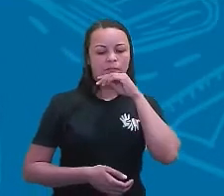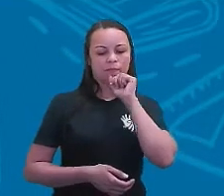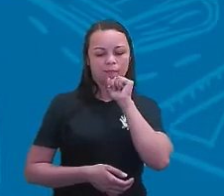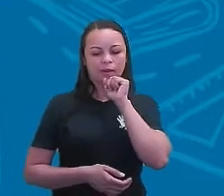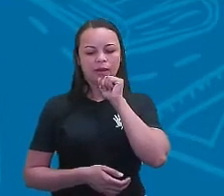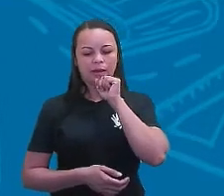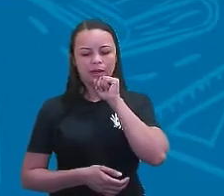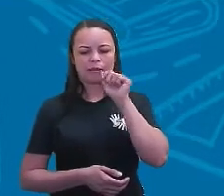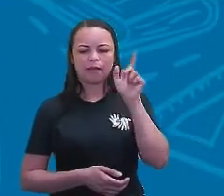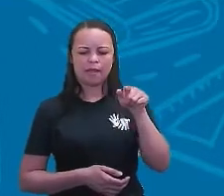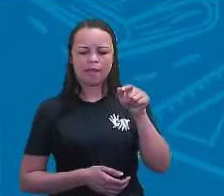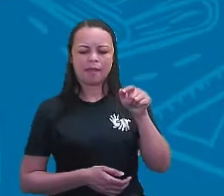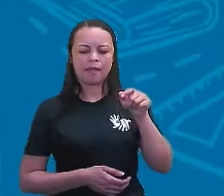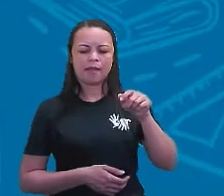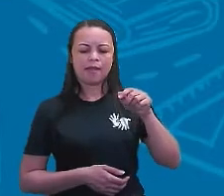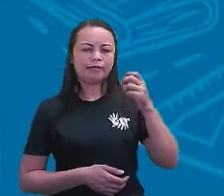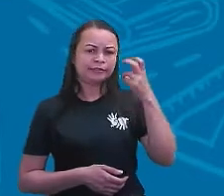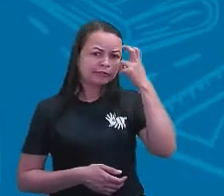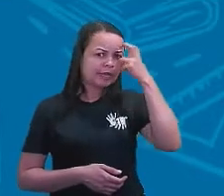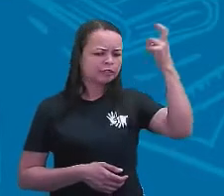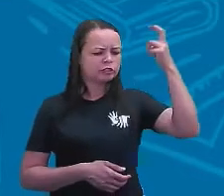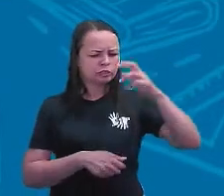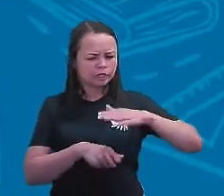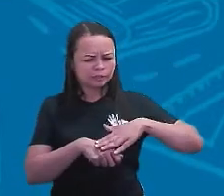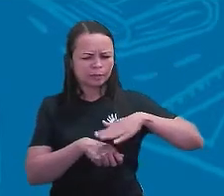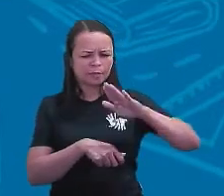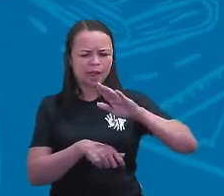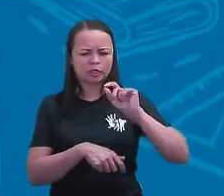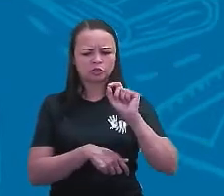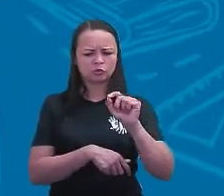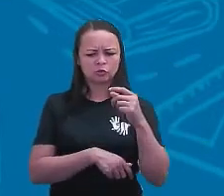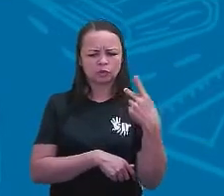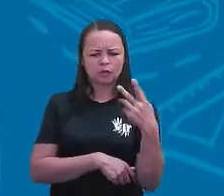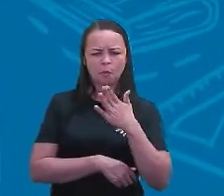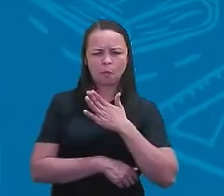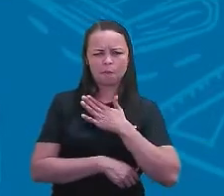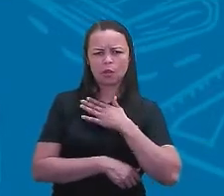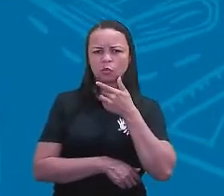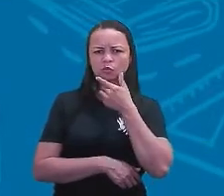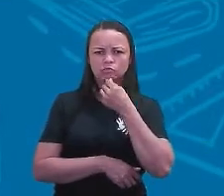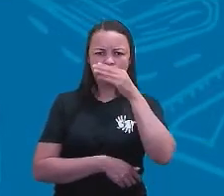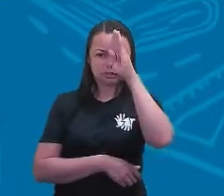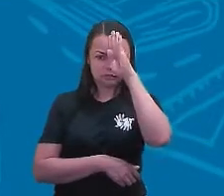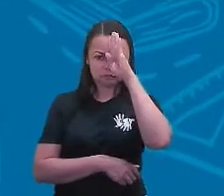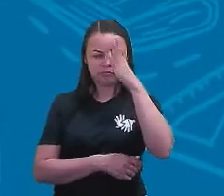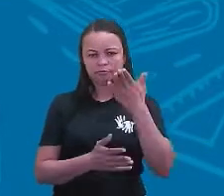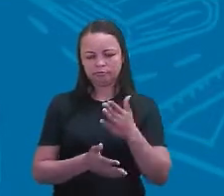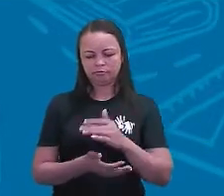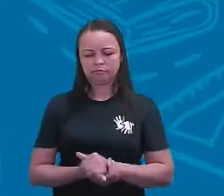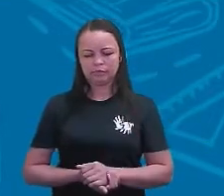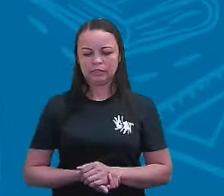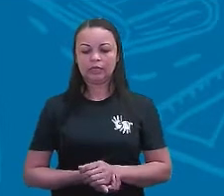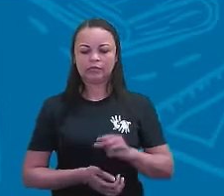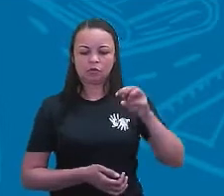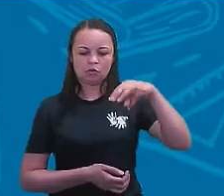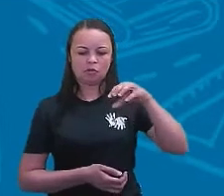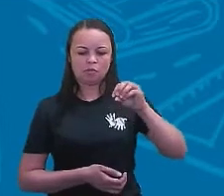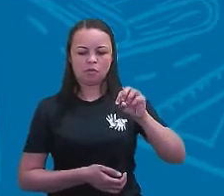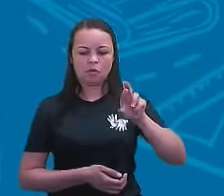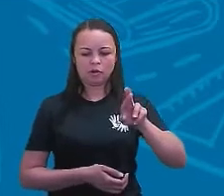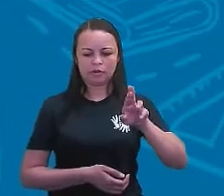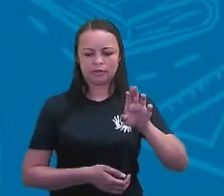intelligent than my uncle. Ou seja, meu pai é mais inteligente do que meu tio. More intelligent